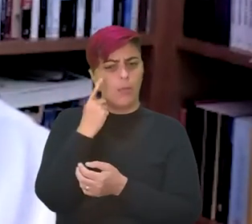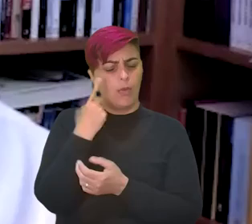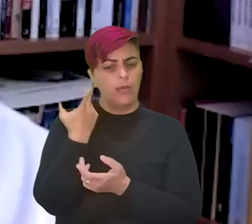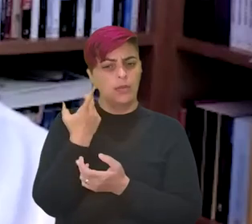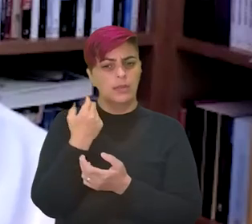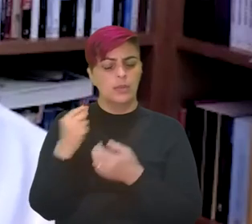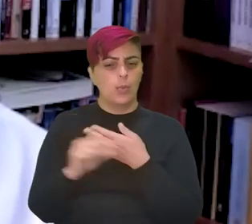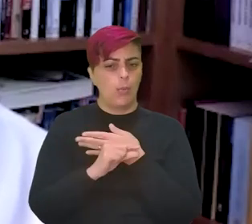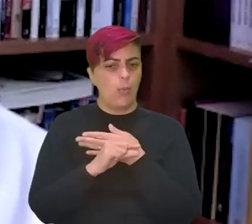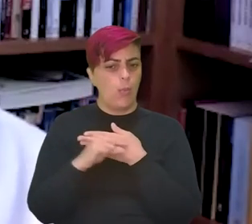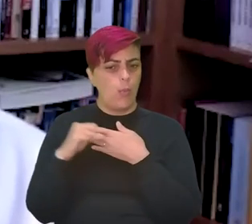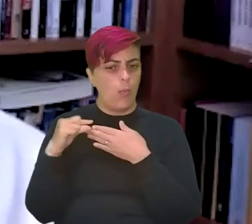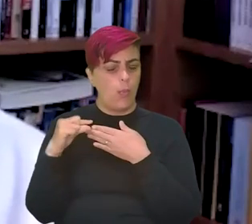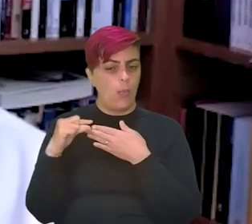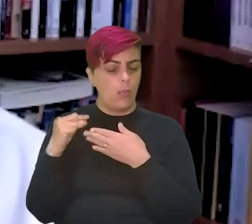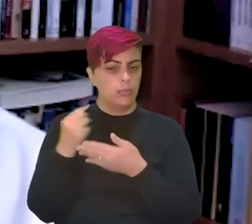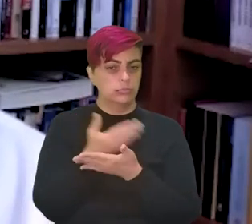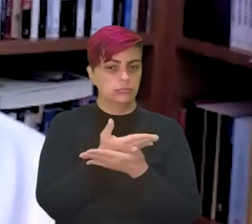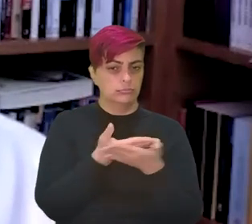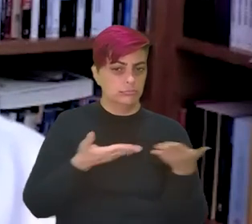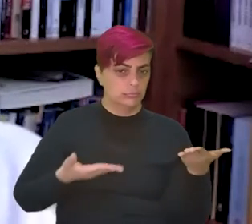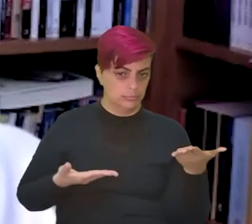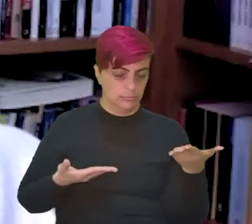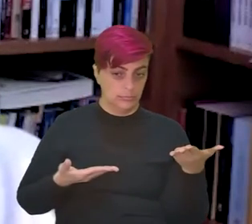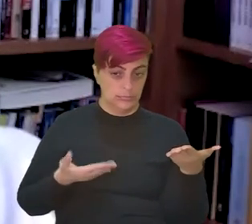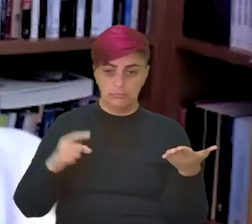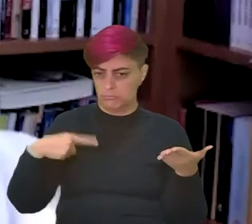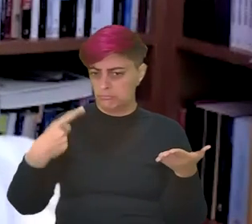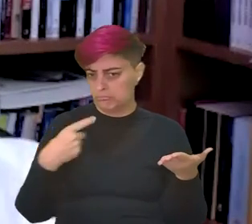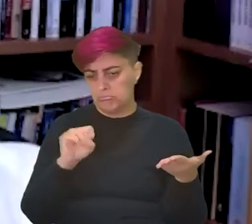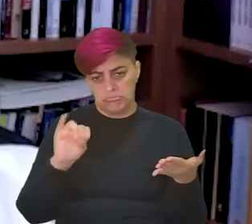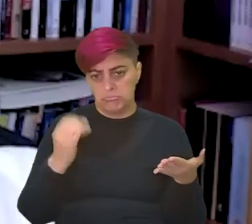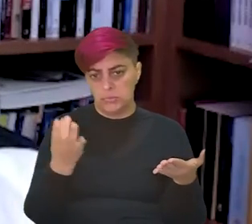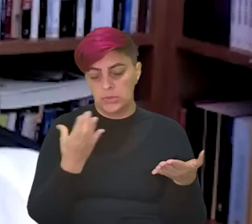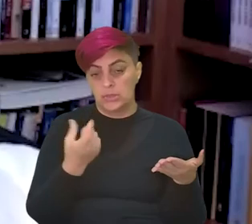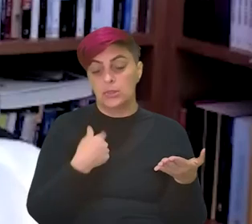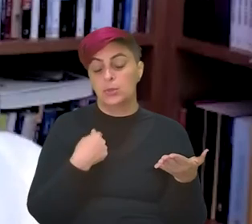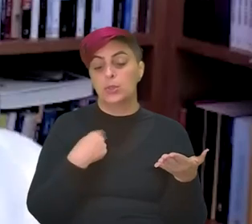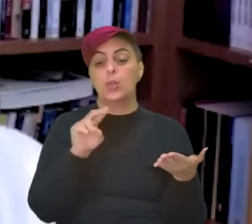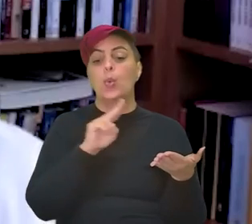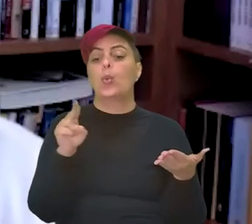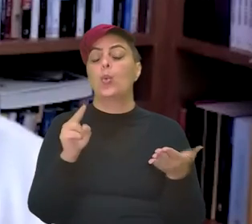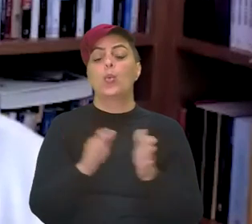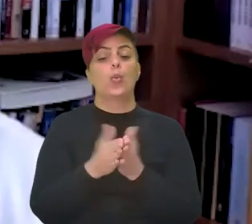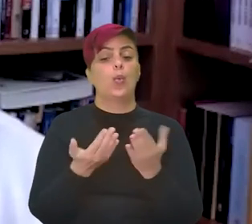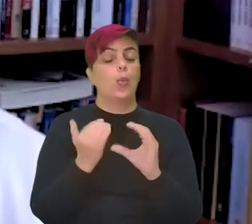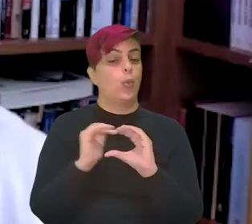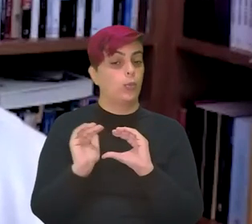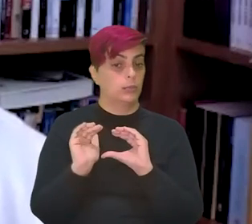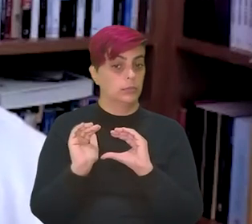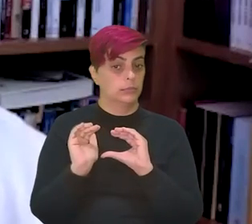o comentário do autor, eu posso te mandar depois a referência, se você por acaso não